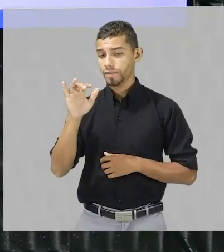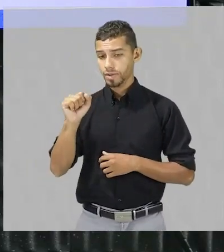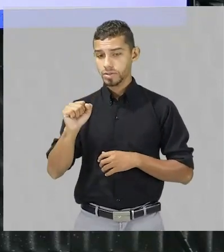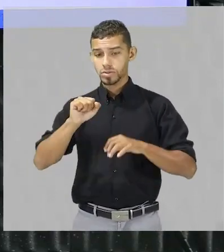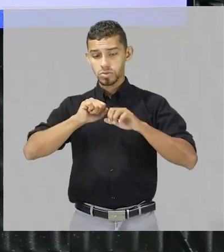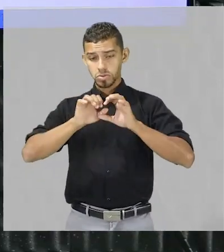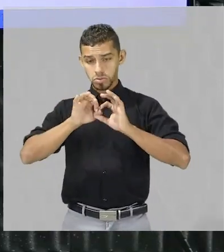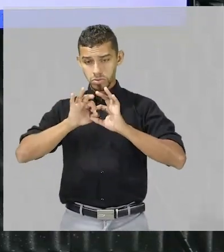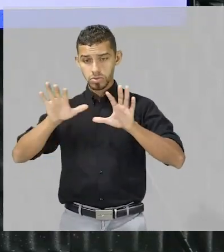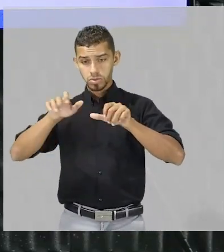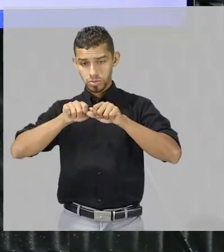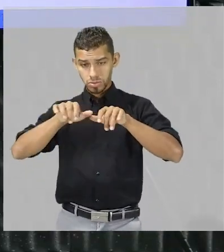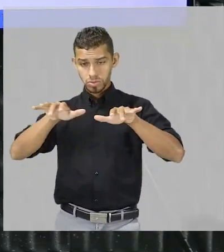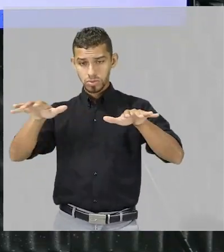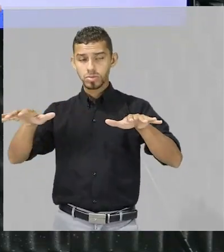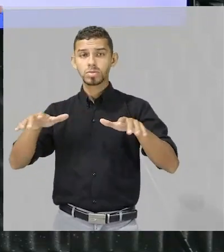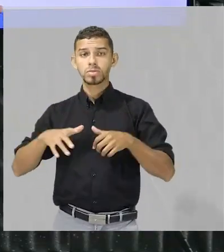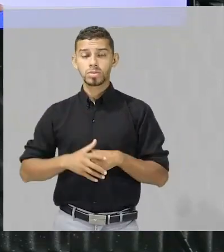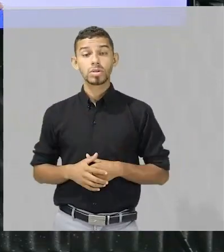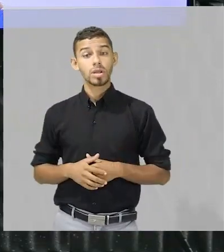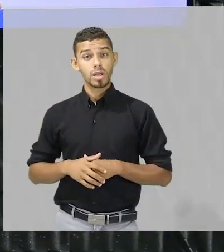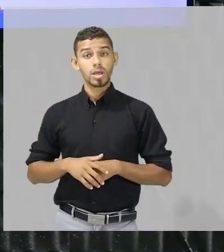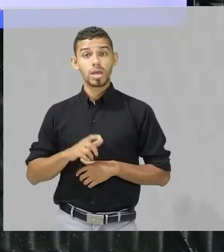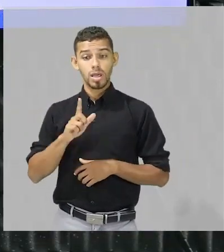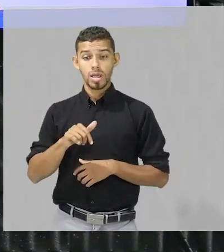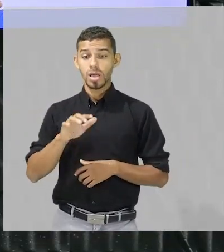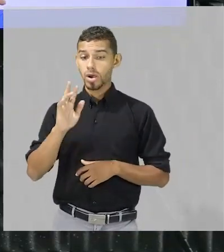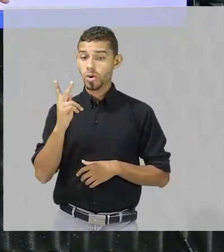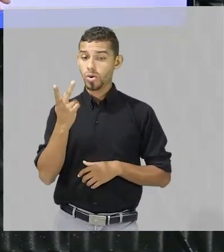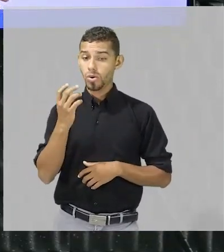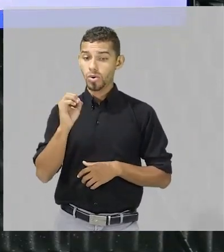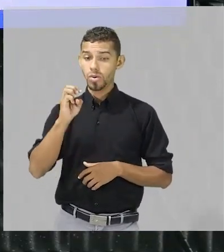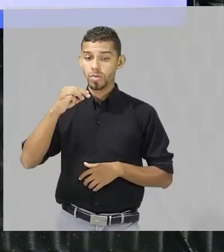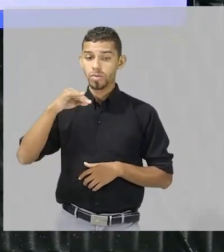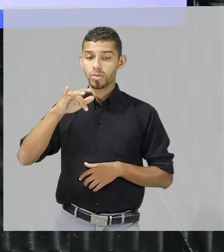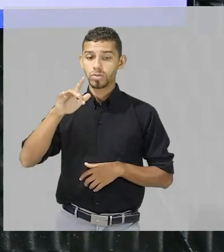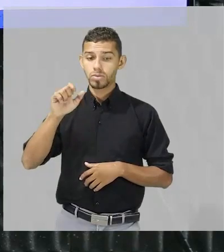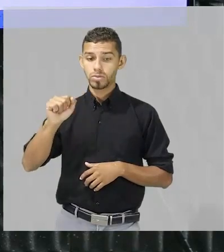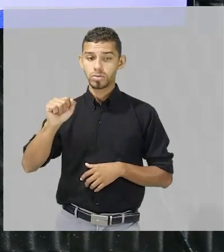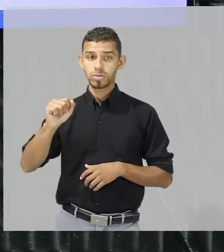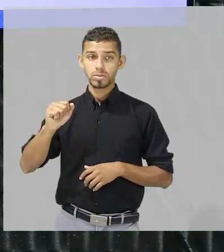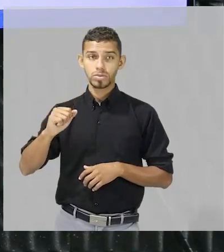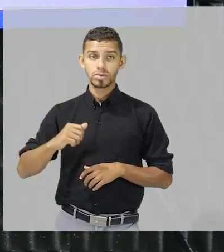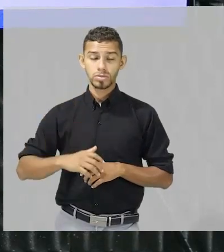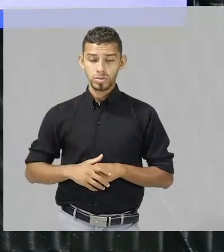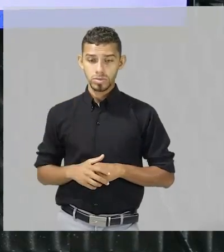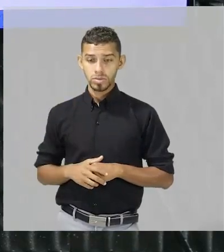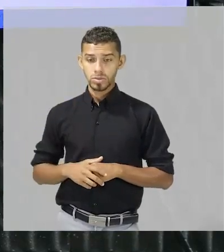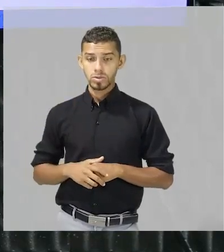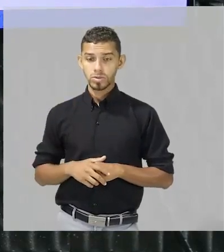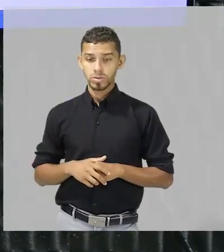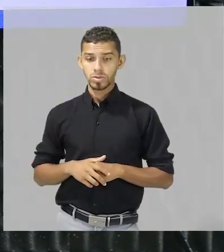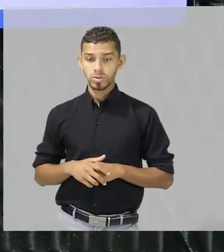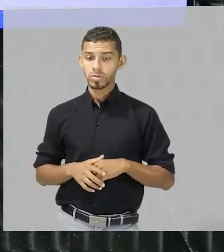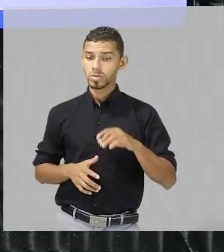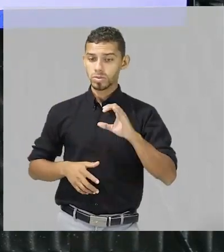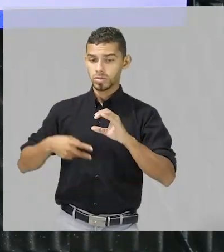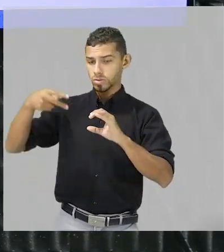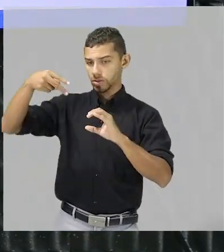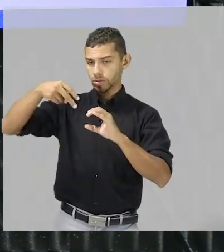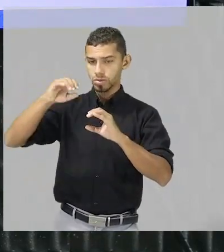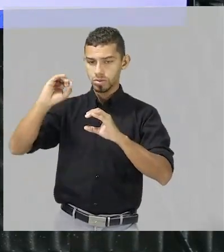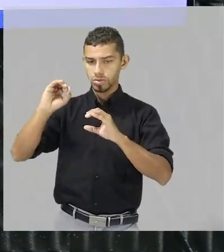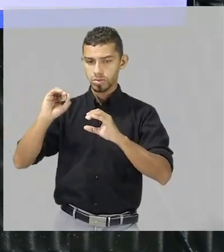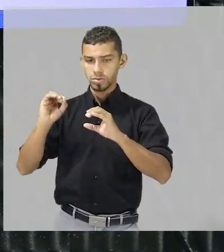aberta, tá bom? Ela é uma cadeia homogênea, ó. Olhando aqui a cadeia carbônica, que para nesse